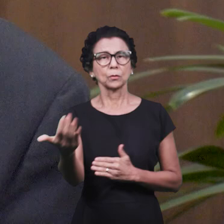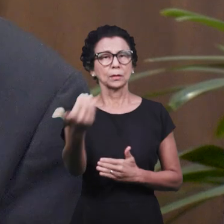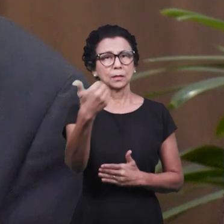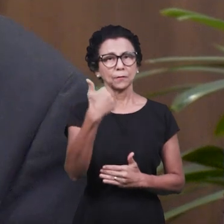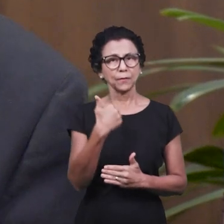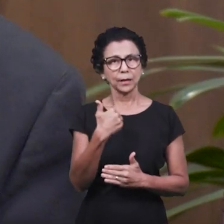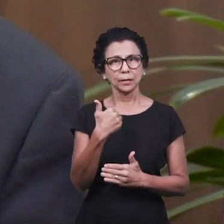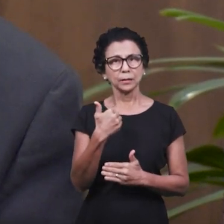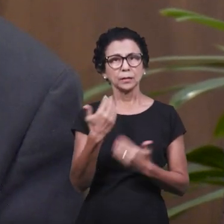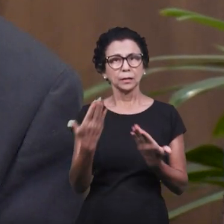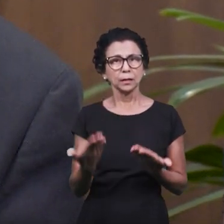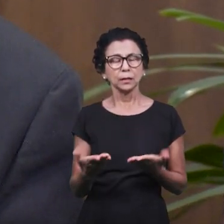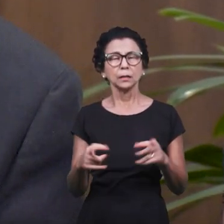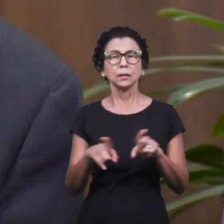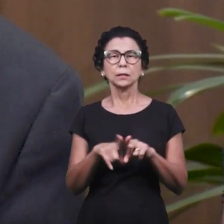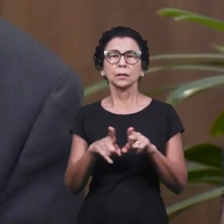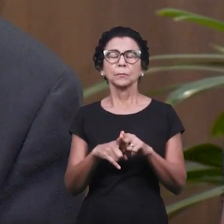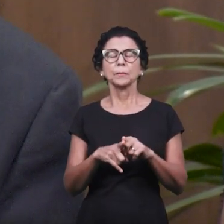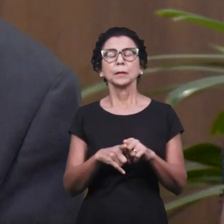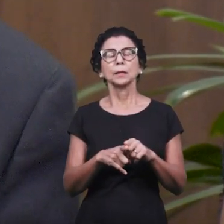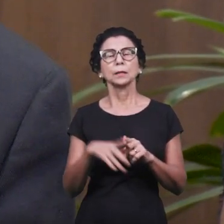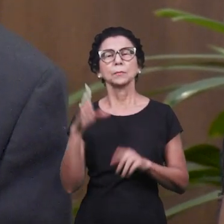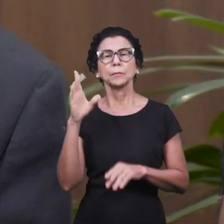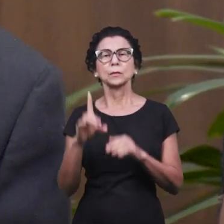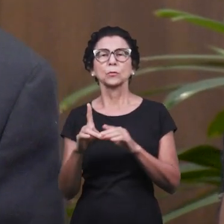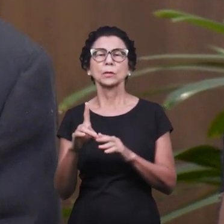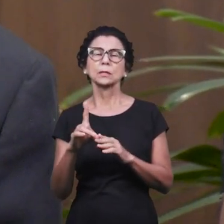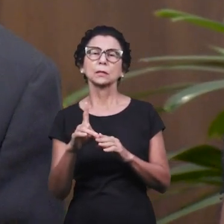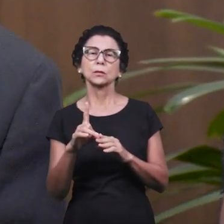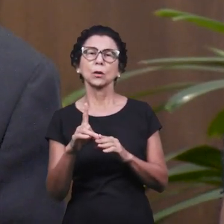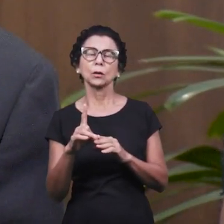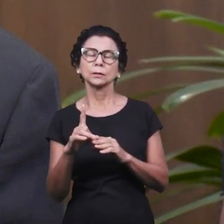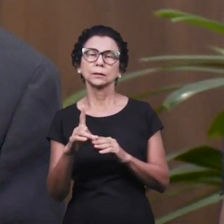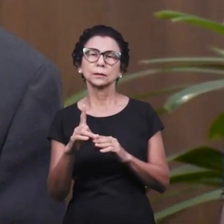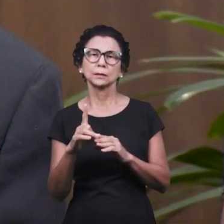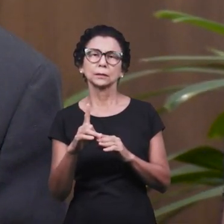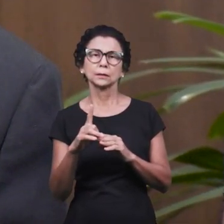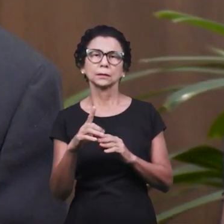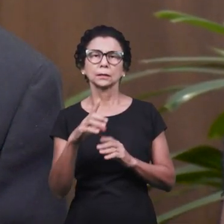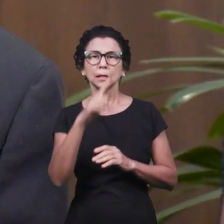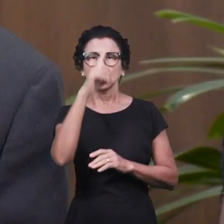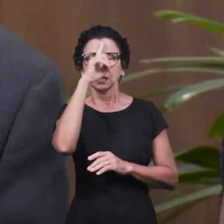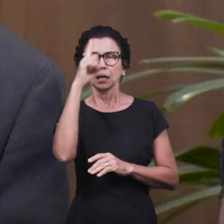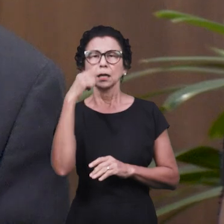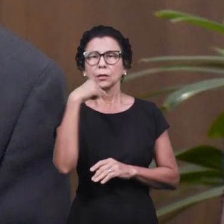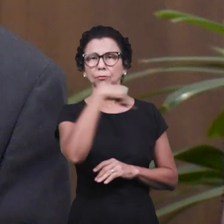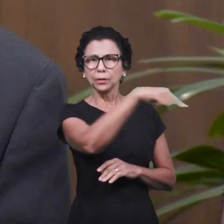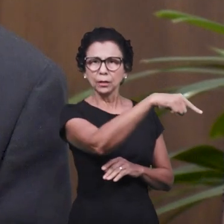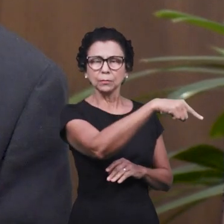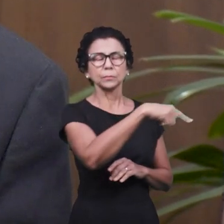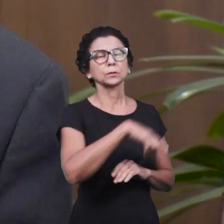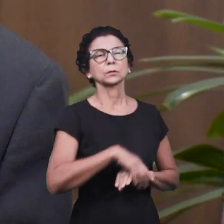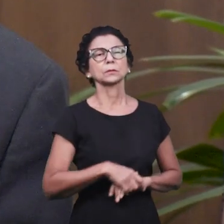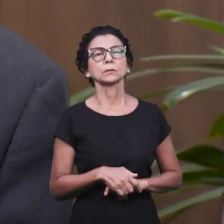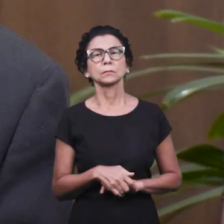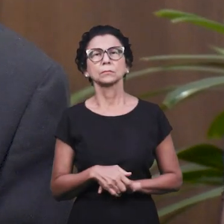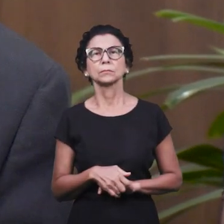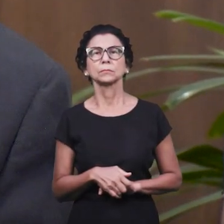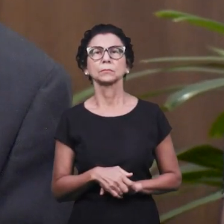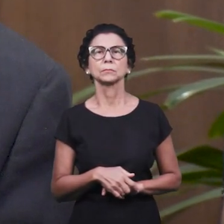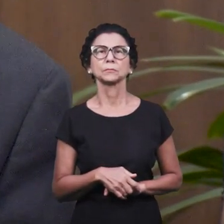lá. Esse programa do Rotary é muito interessante porque ele assim, as